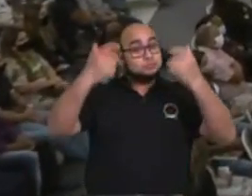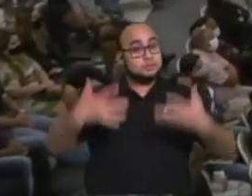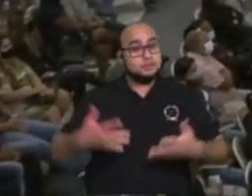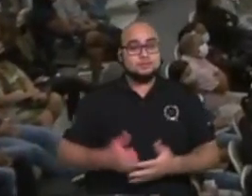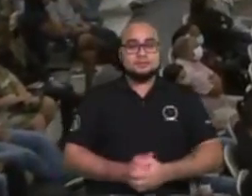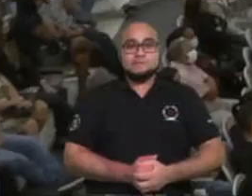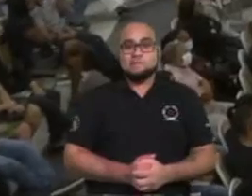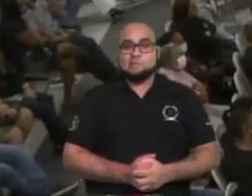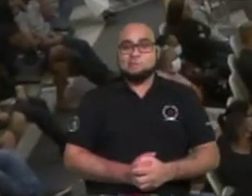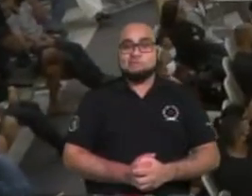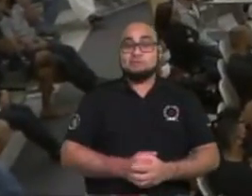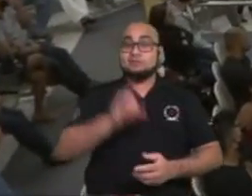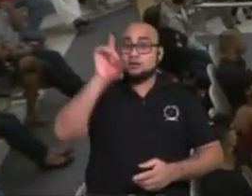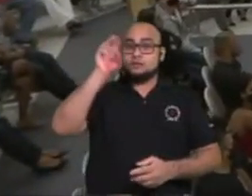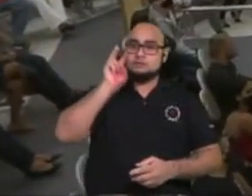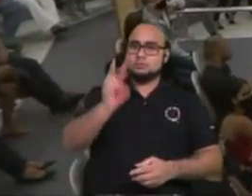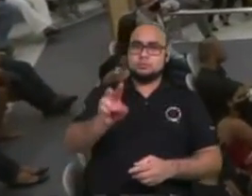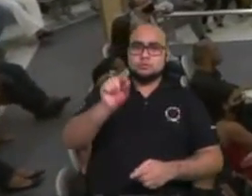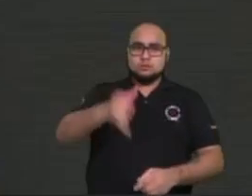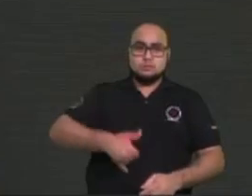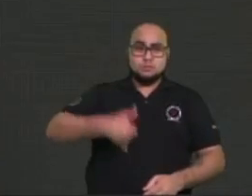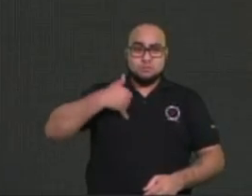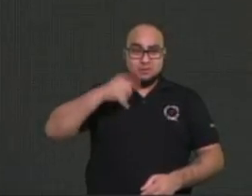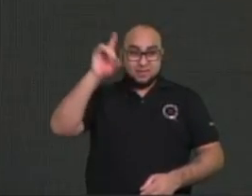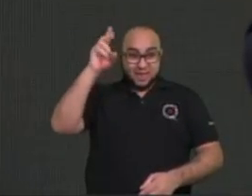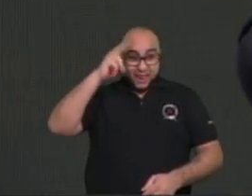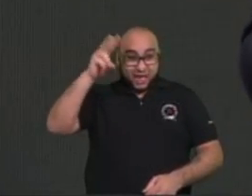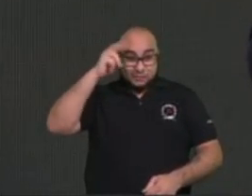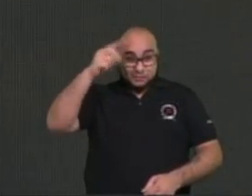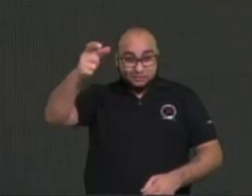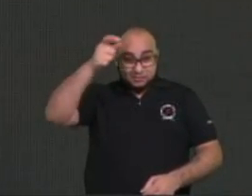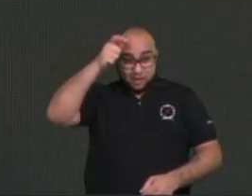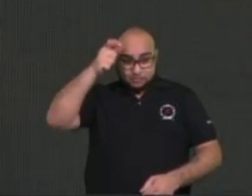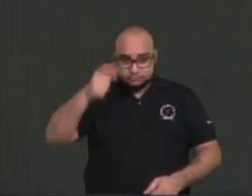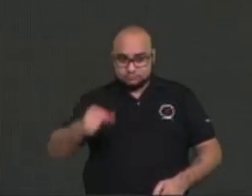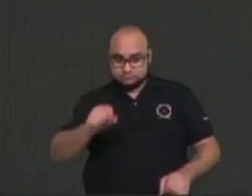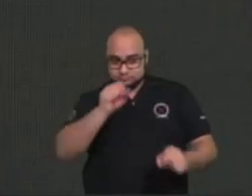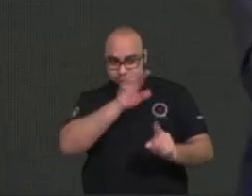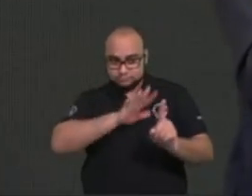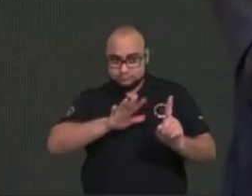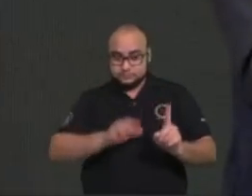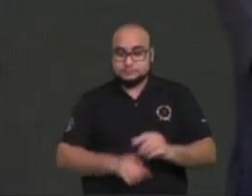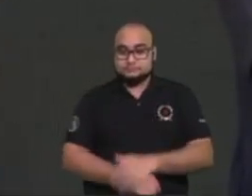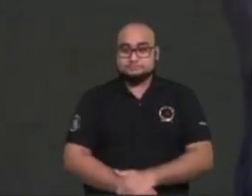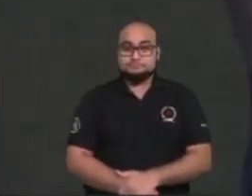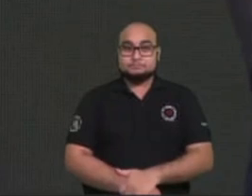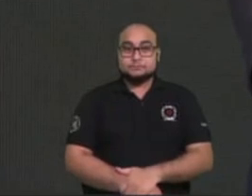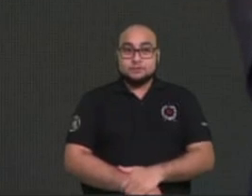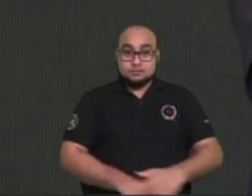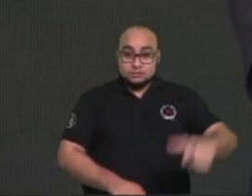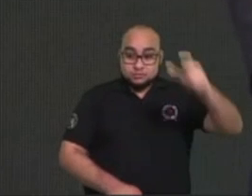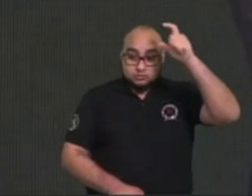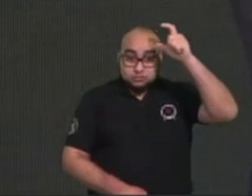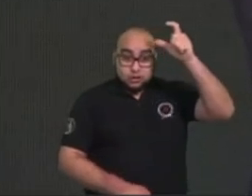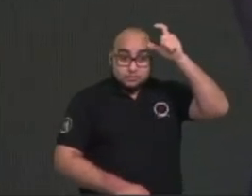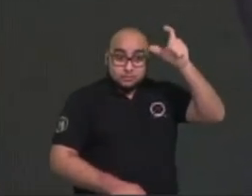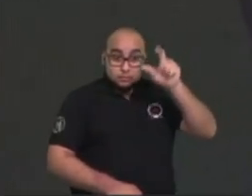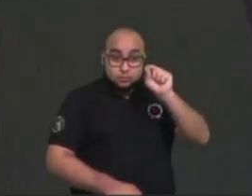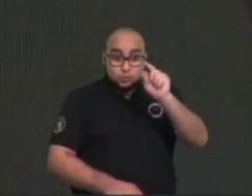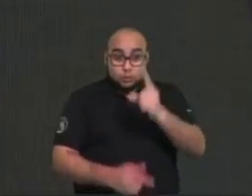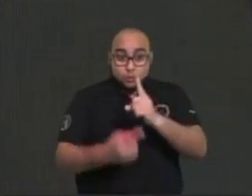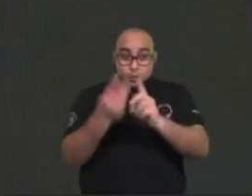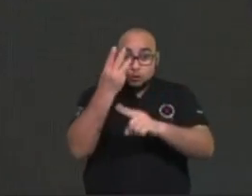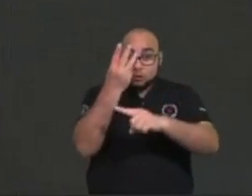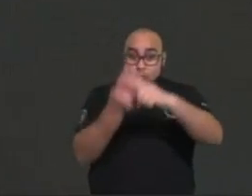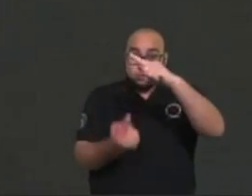todas as vezes que Deus vê um homem Soberbo lembra Deus o diabo é Satanás levou um terço dos anjos do céu por causa